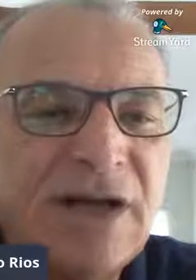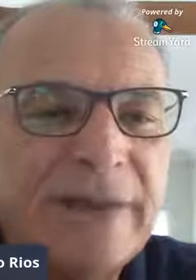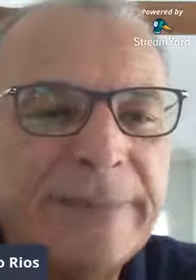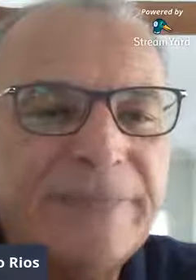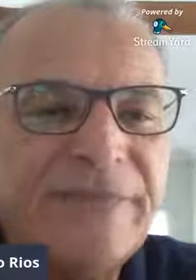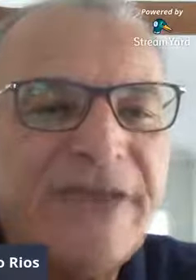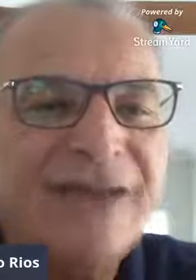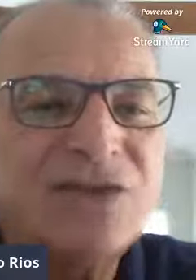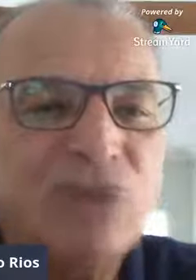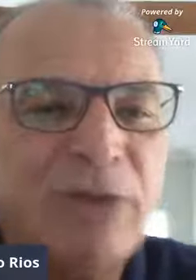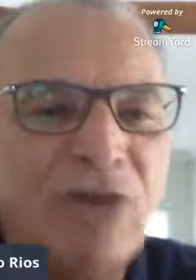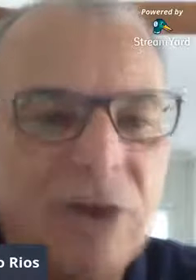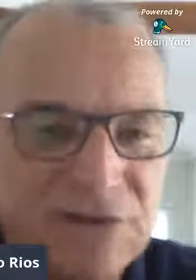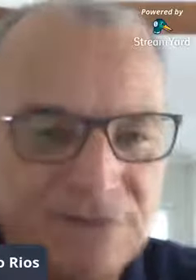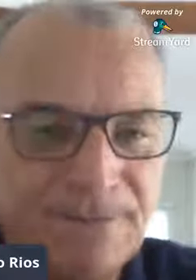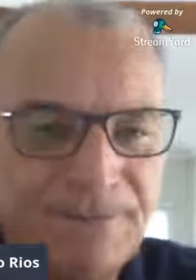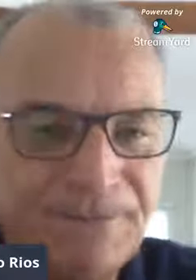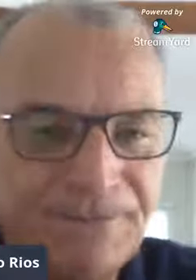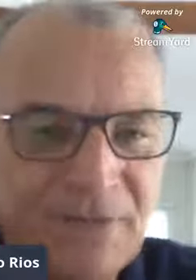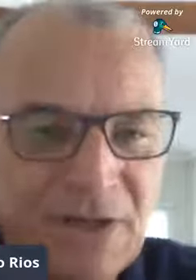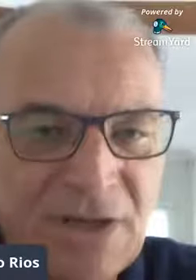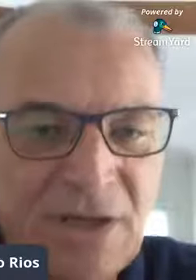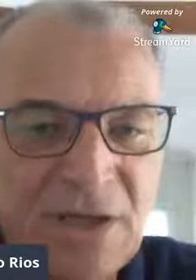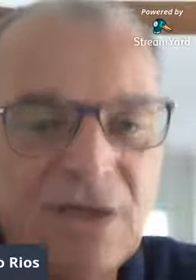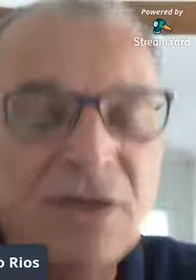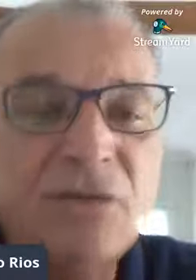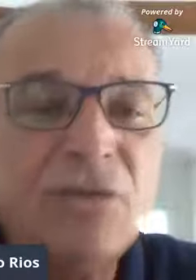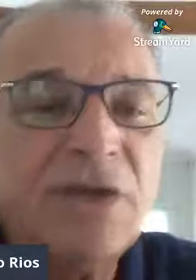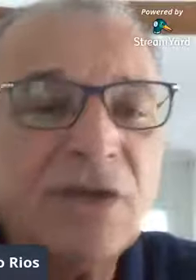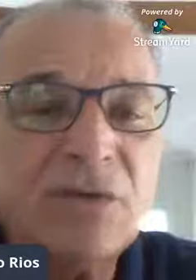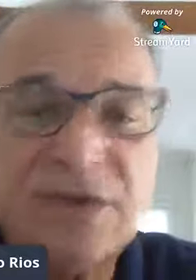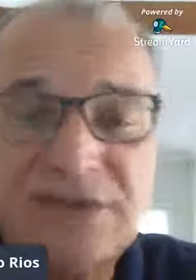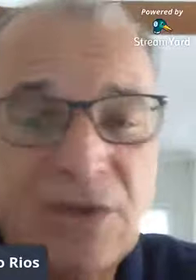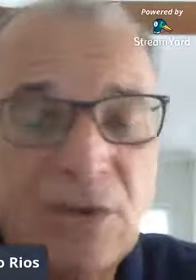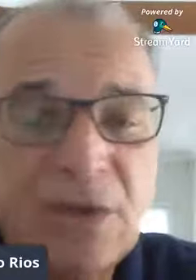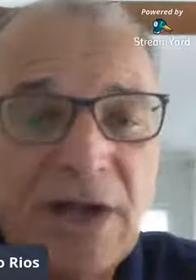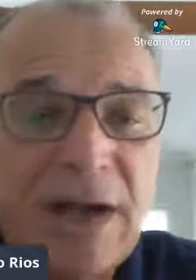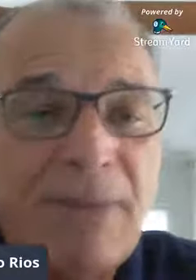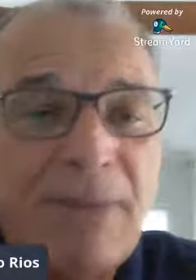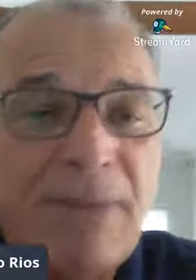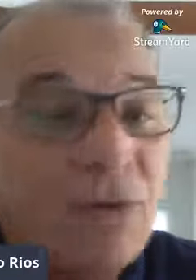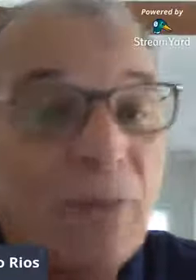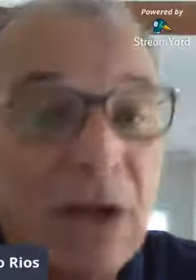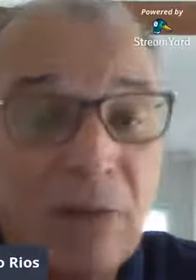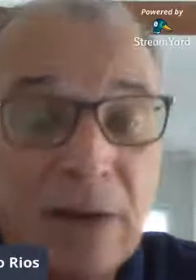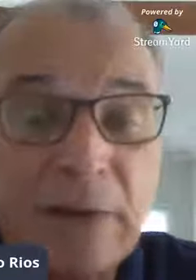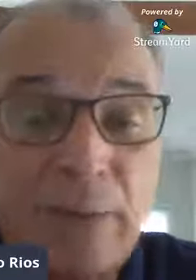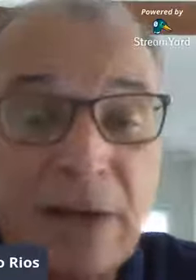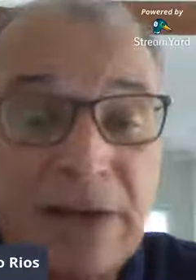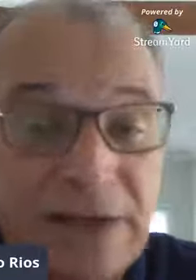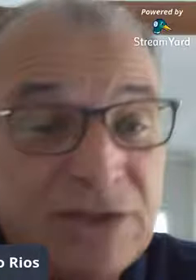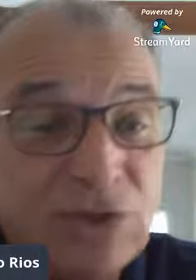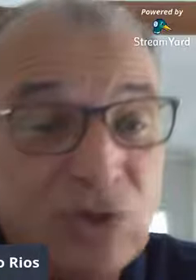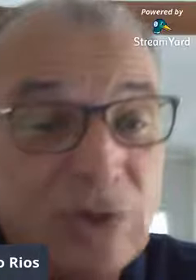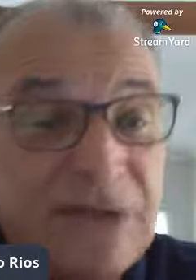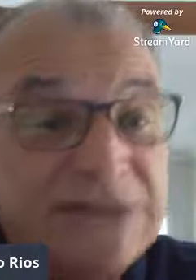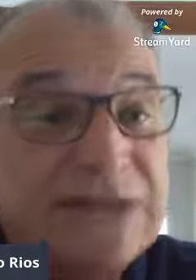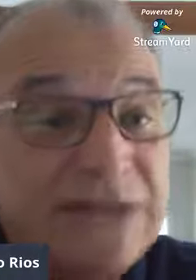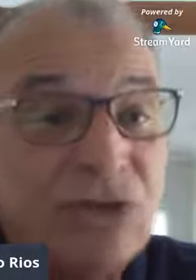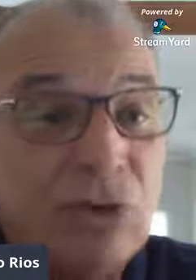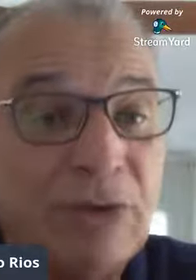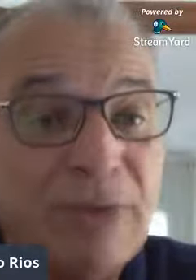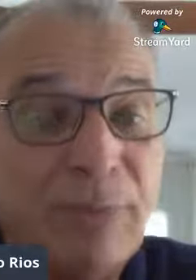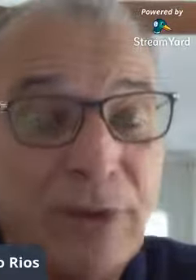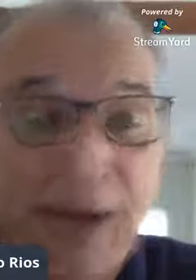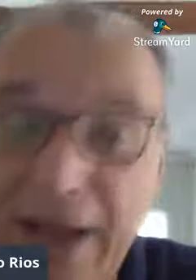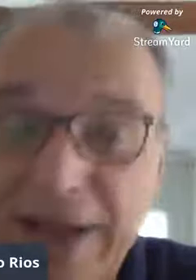existia nada sobre nós. Então, o que aconteceu? A Mara foi uma grande pessoa nesse